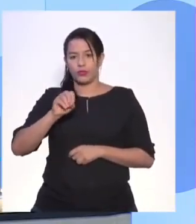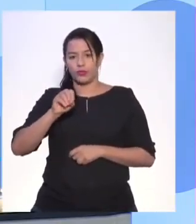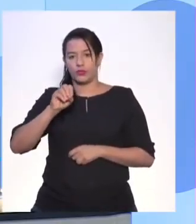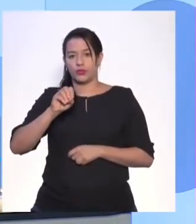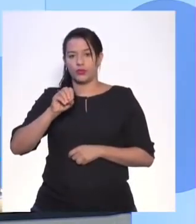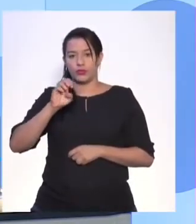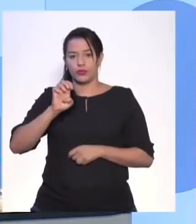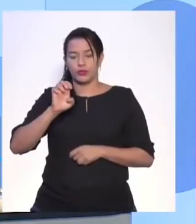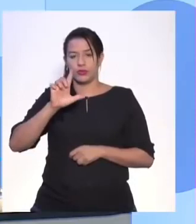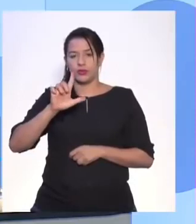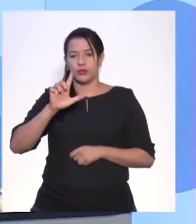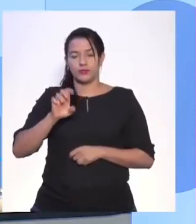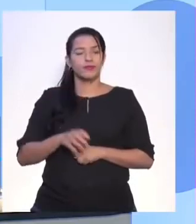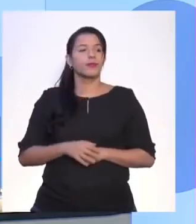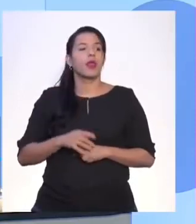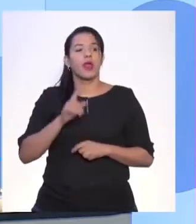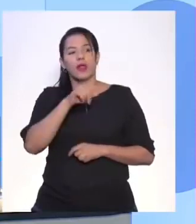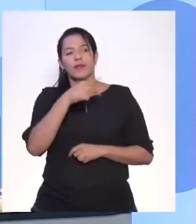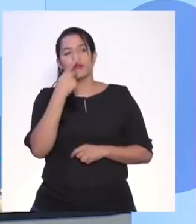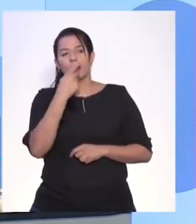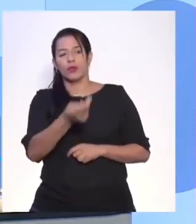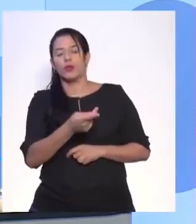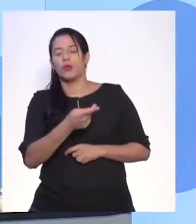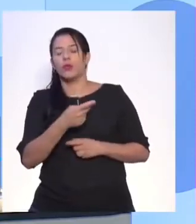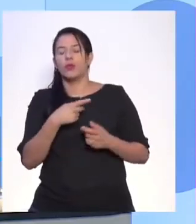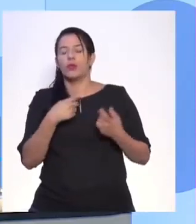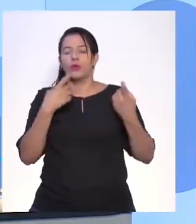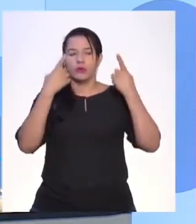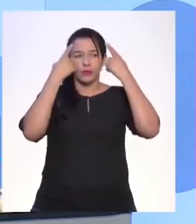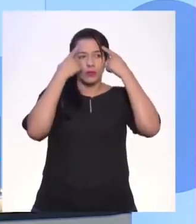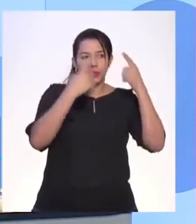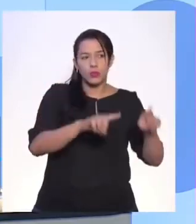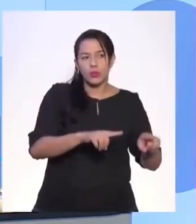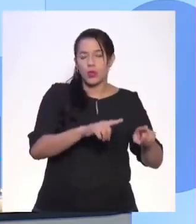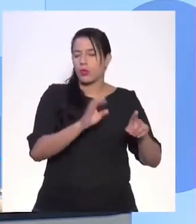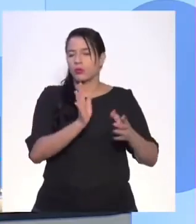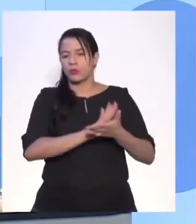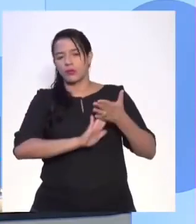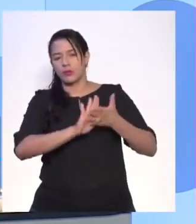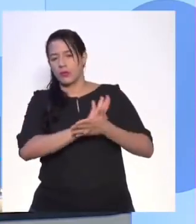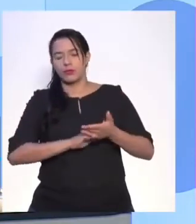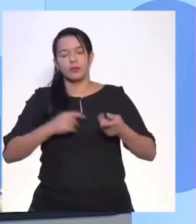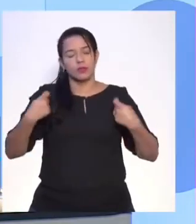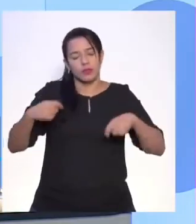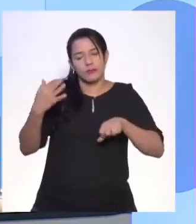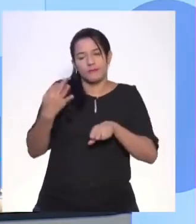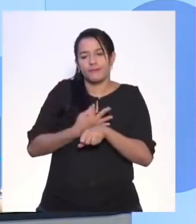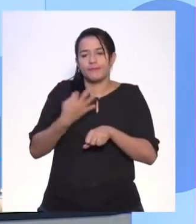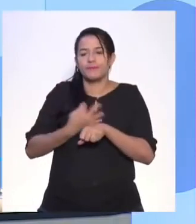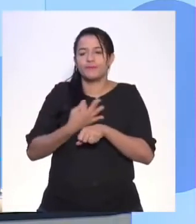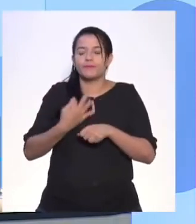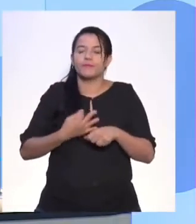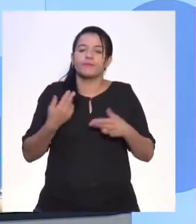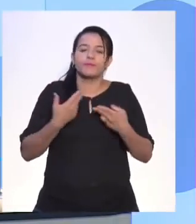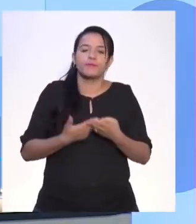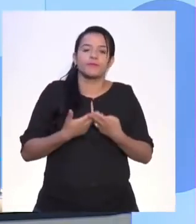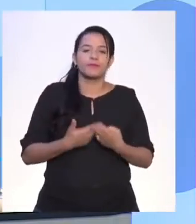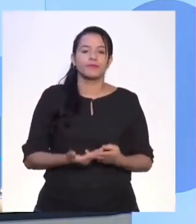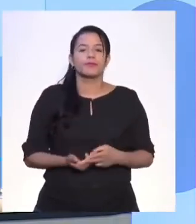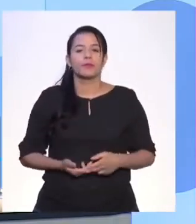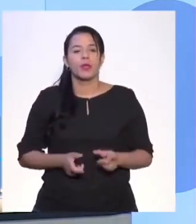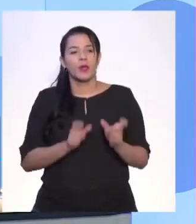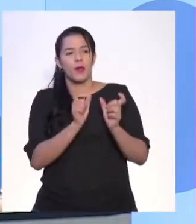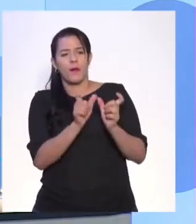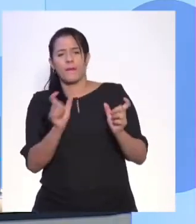colocou, discriminação, o combate deve ser por projetos de tolerância. E o Davi colocou que são palavras